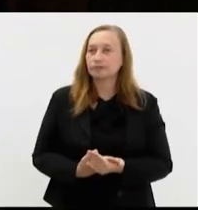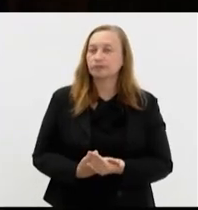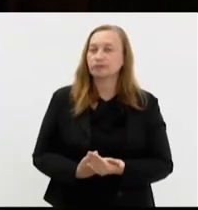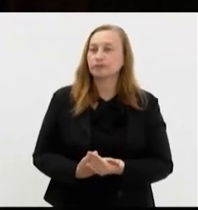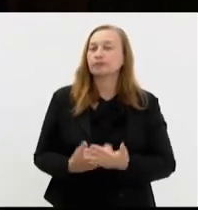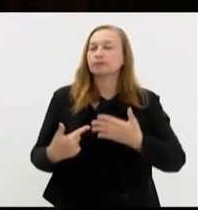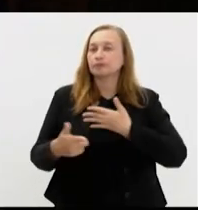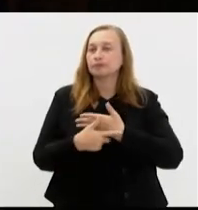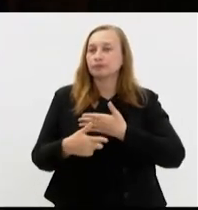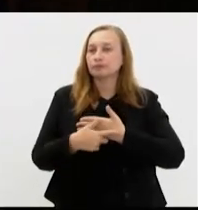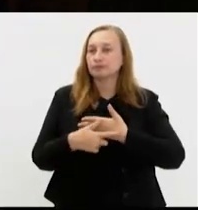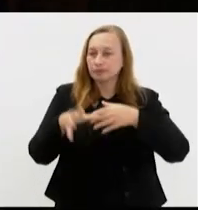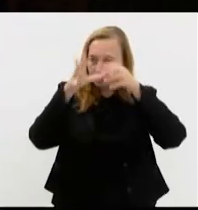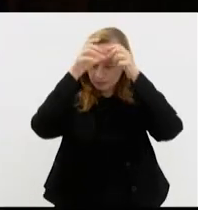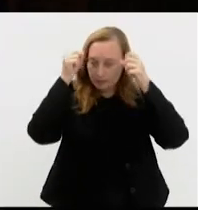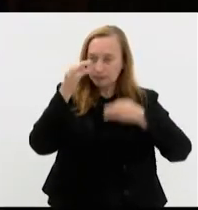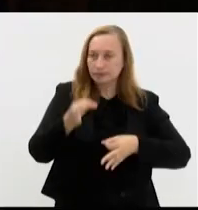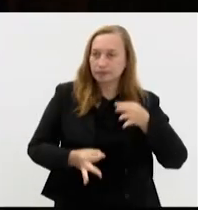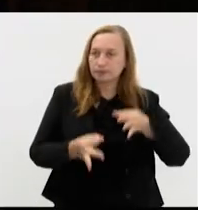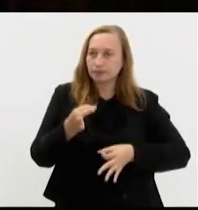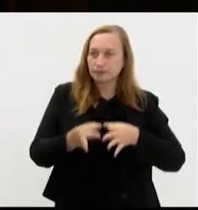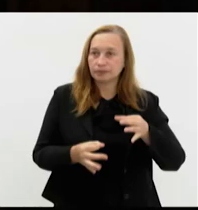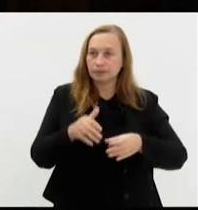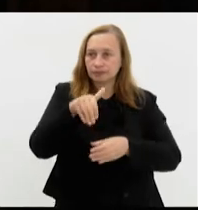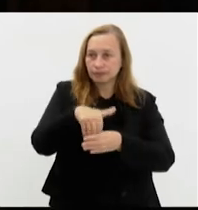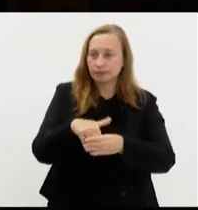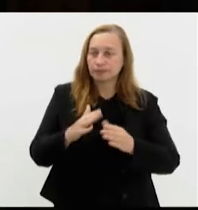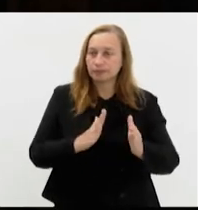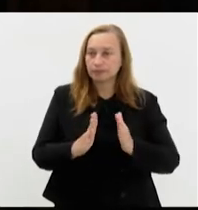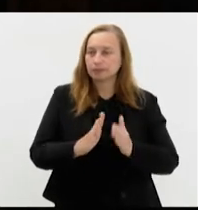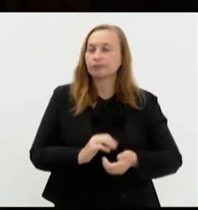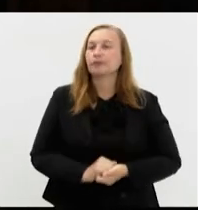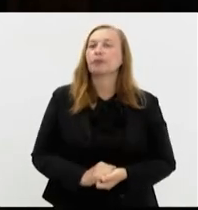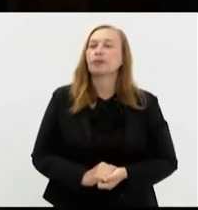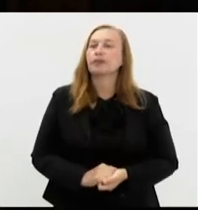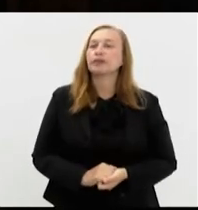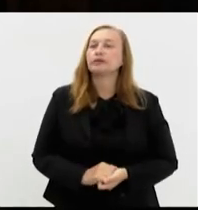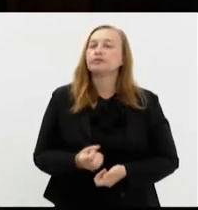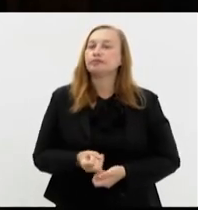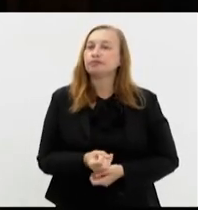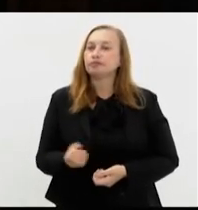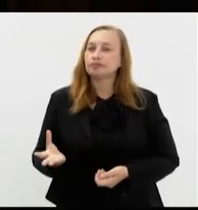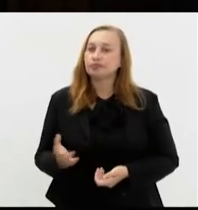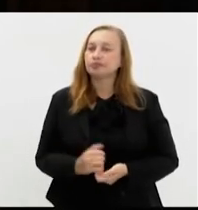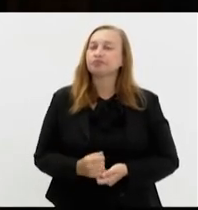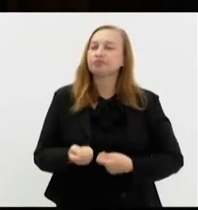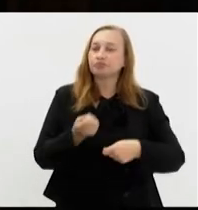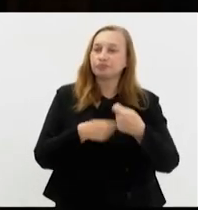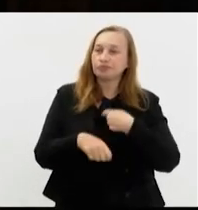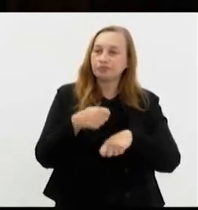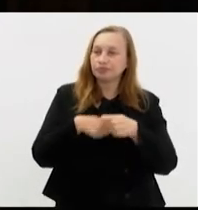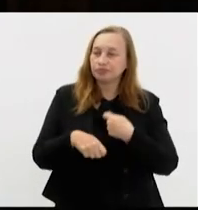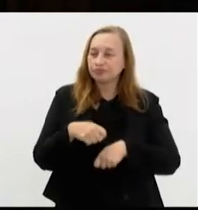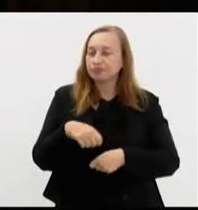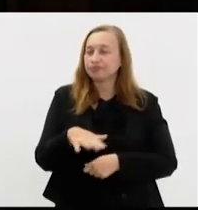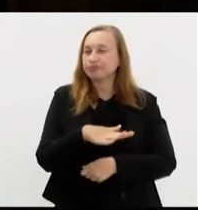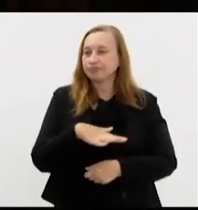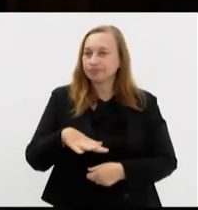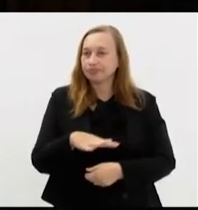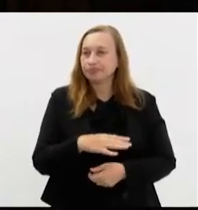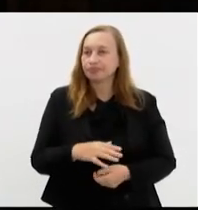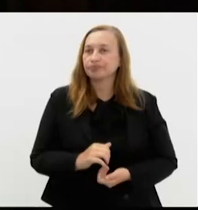o papel de Tribunal Regional Eleitoral enquanto órgão normativo enquanto órgão administrativo enquanto